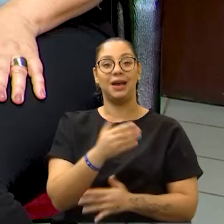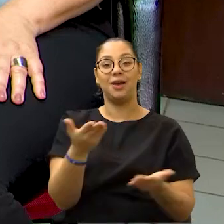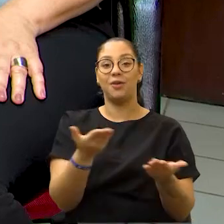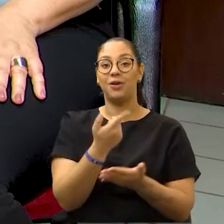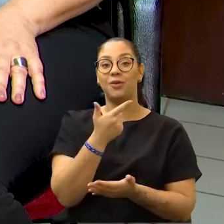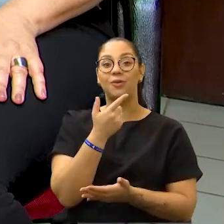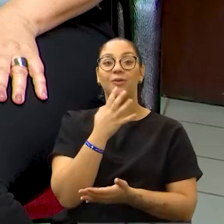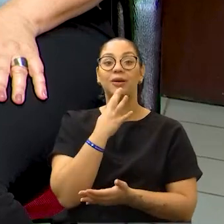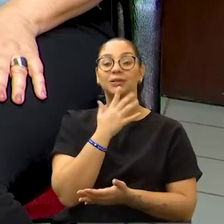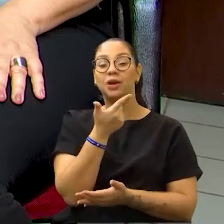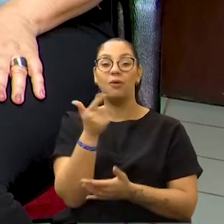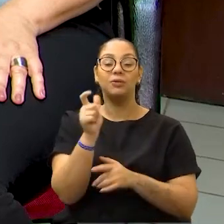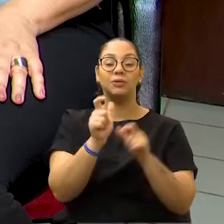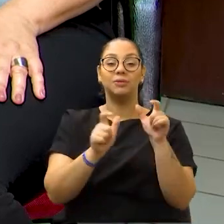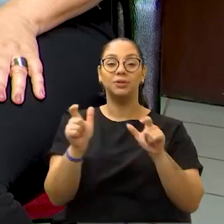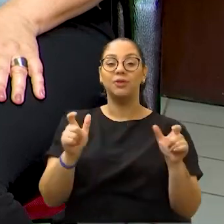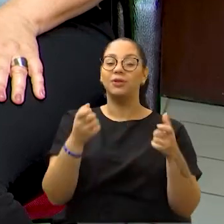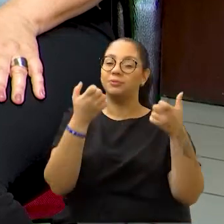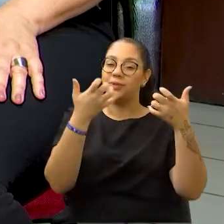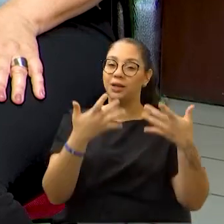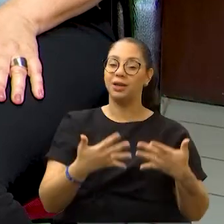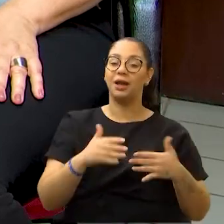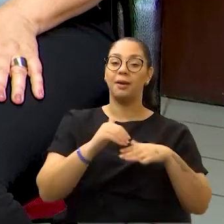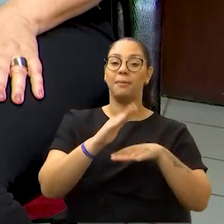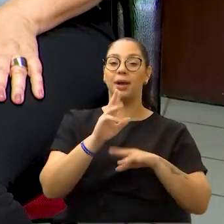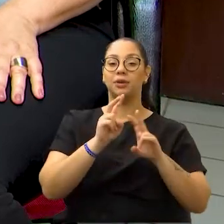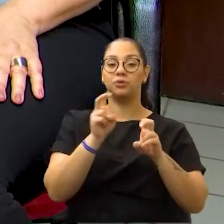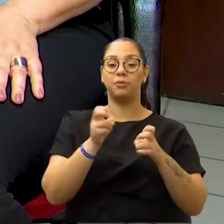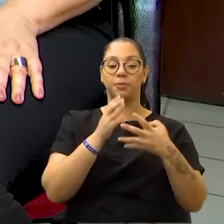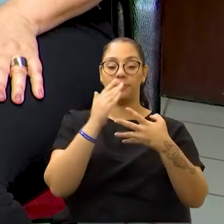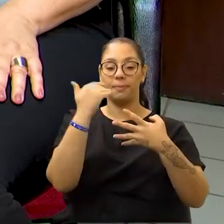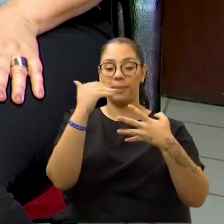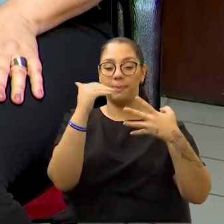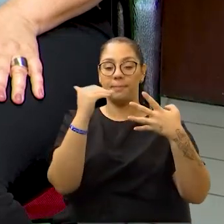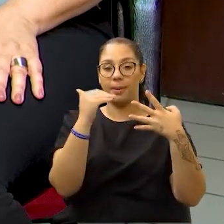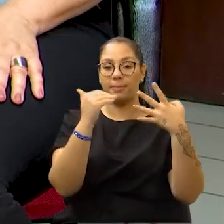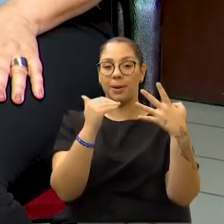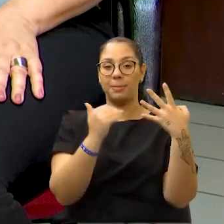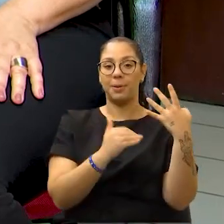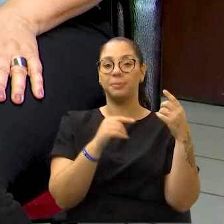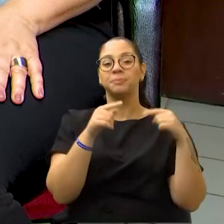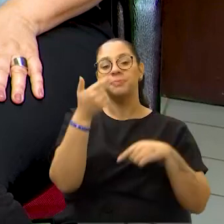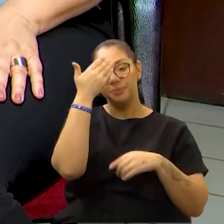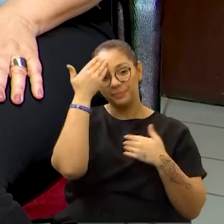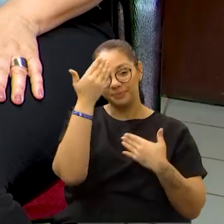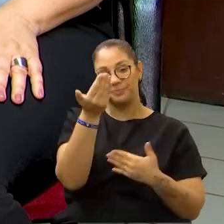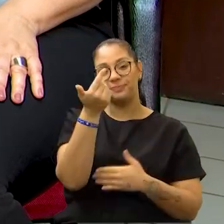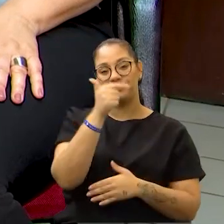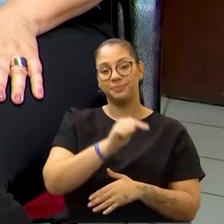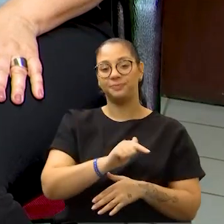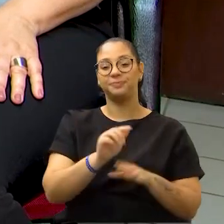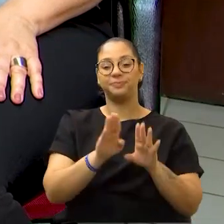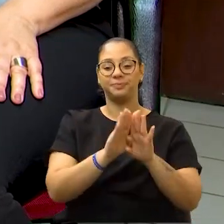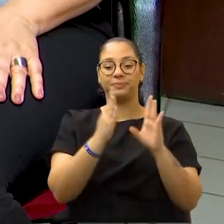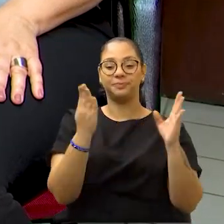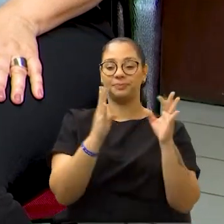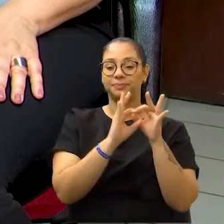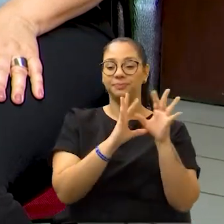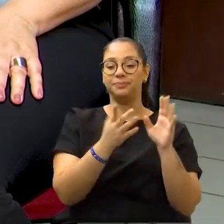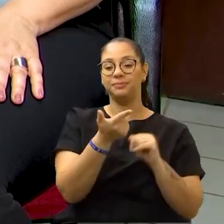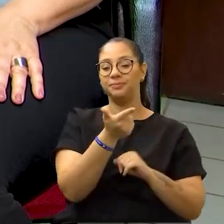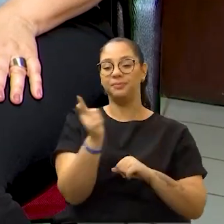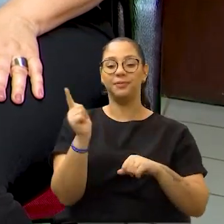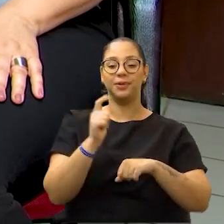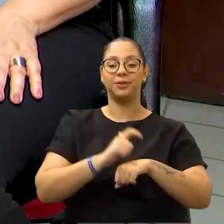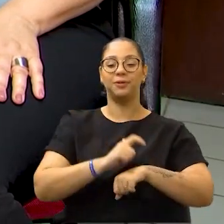conhecer outras pessoas aqui que vão explicar um pouco mais sobre os eixos daqui. Obrigada novamente. As portas ficam abertas para um